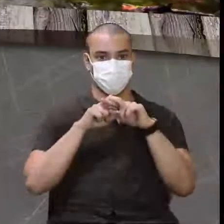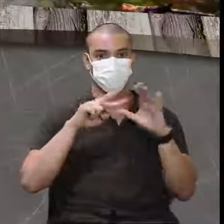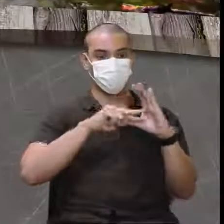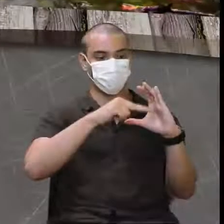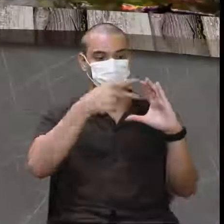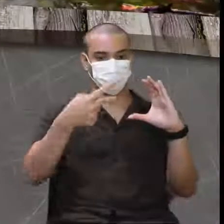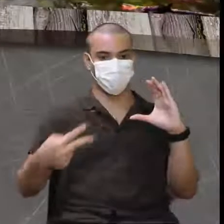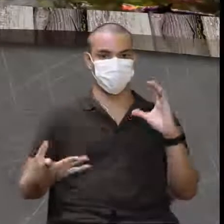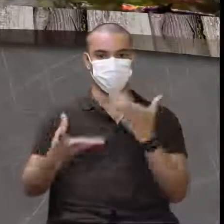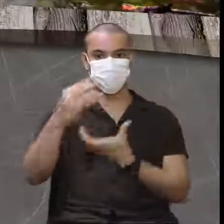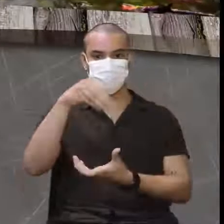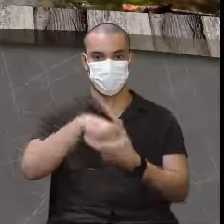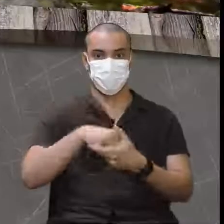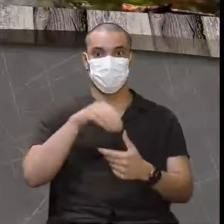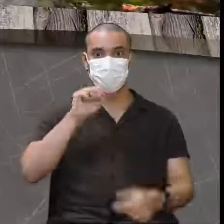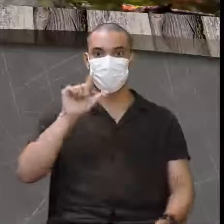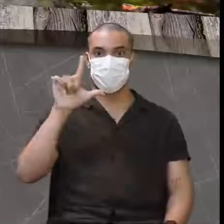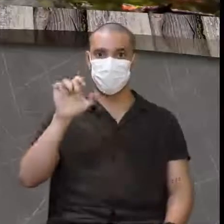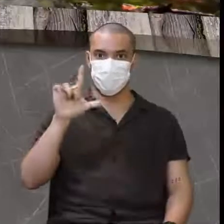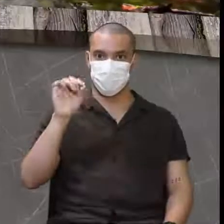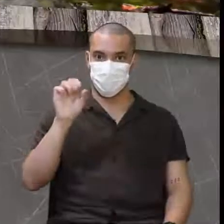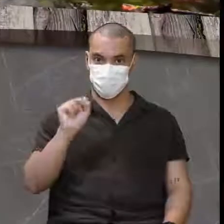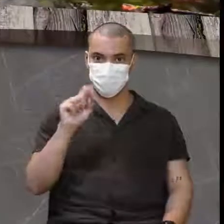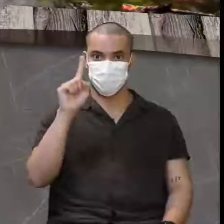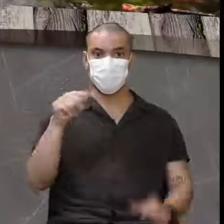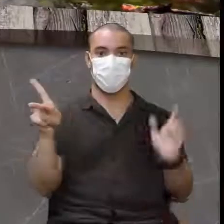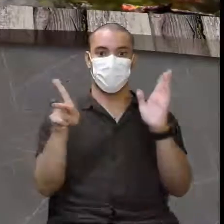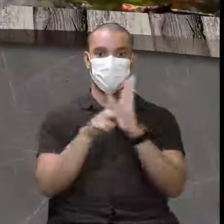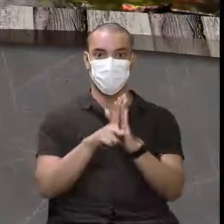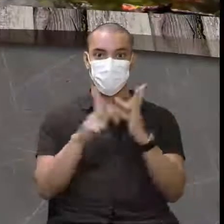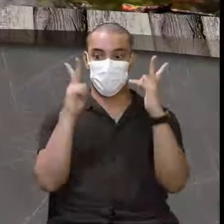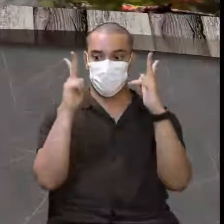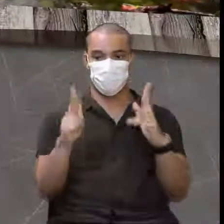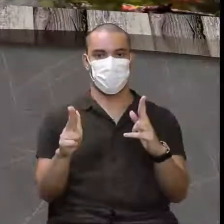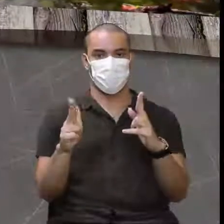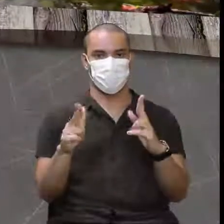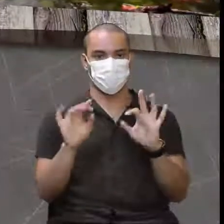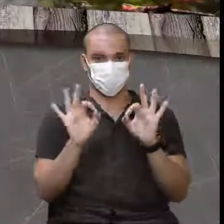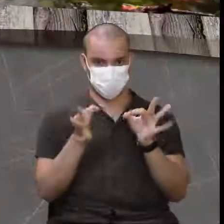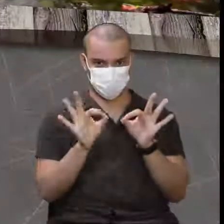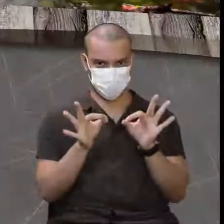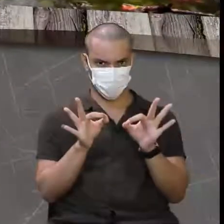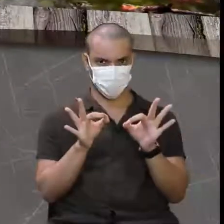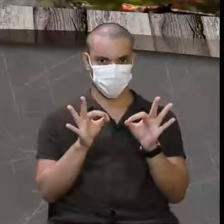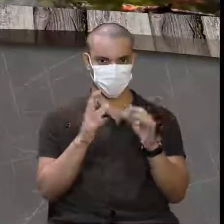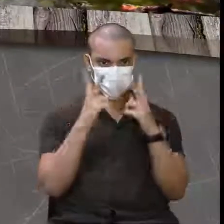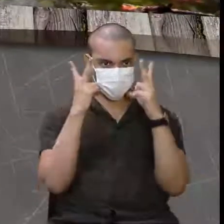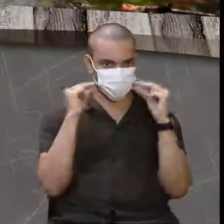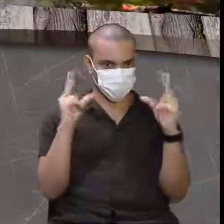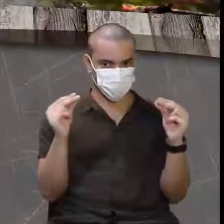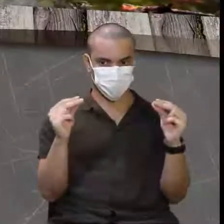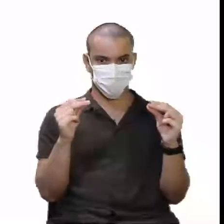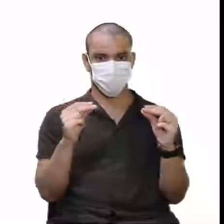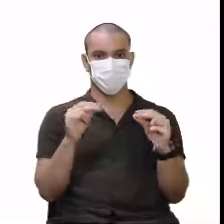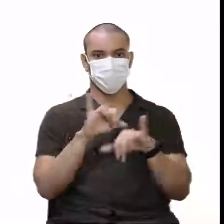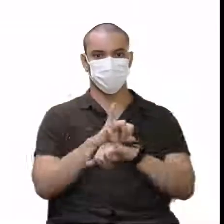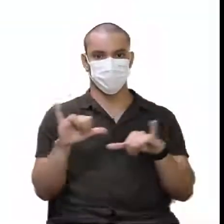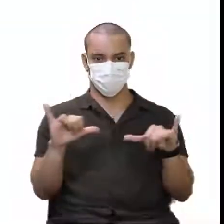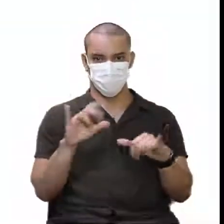genes eram alelos homozigotos. Tá bom? Tranquilinho? Vamos